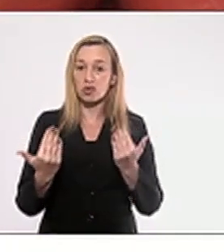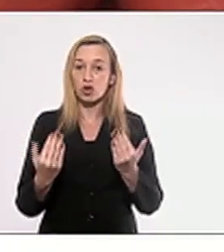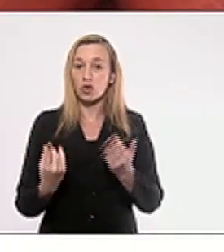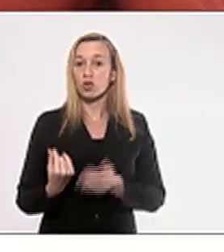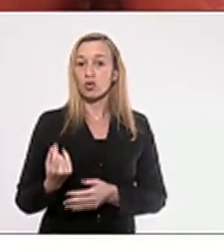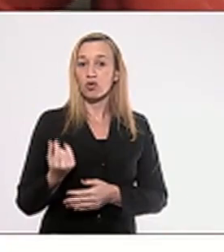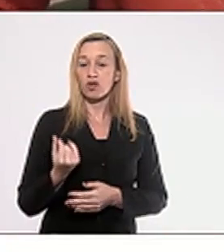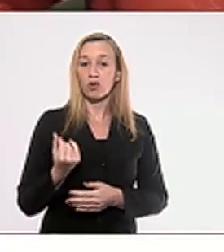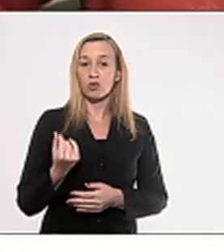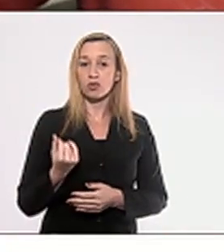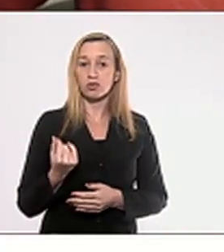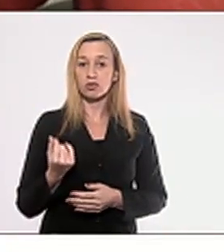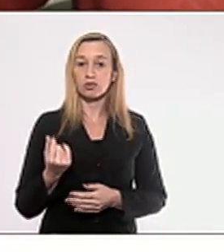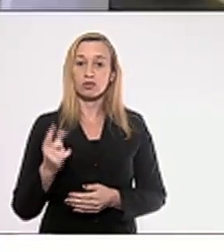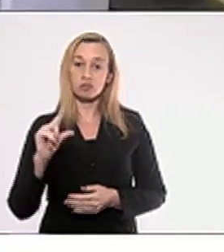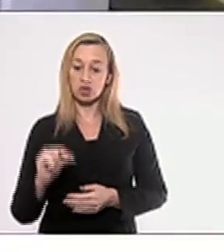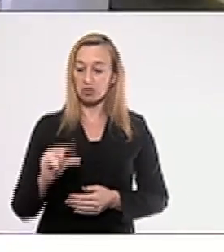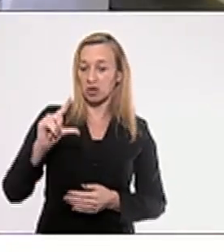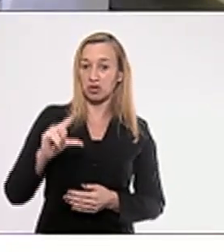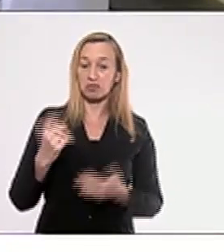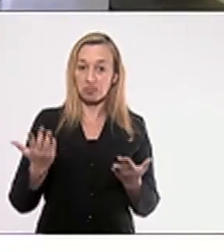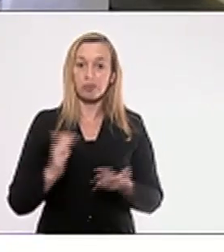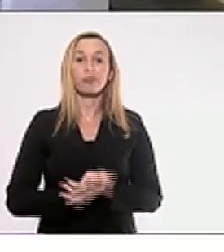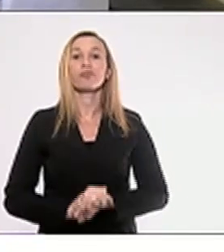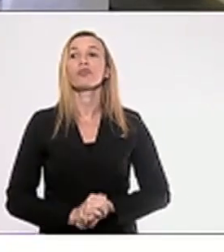custo. Tá.